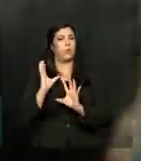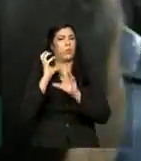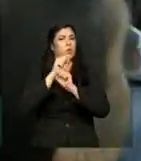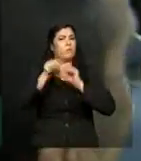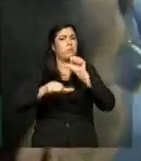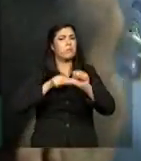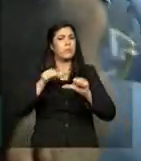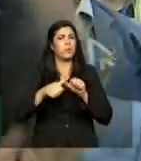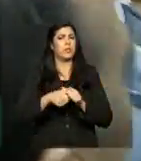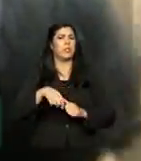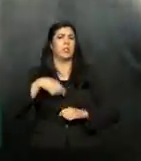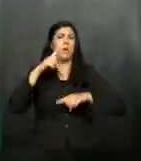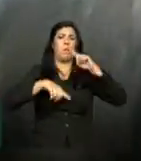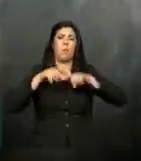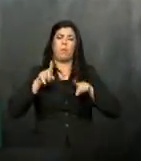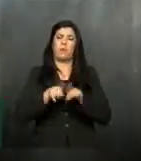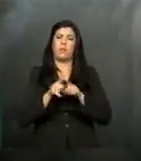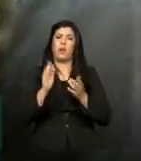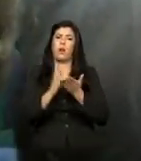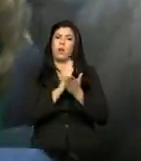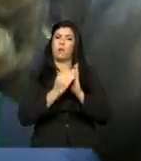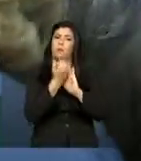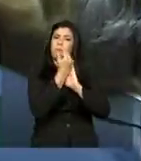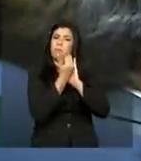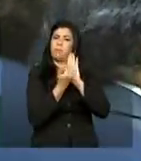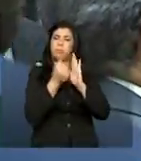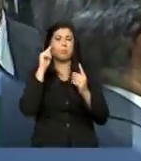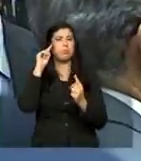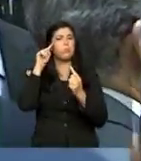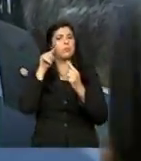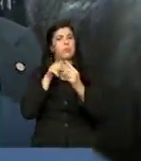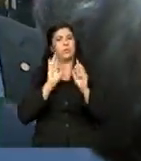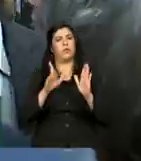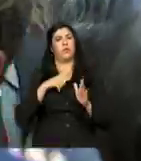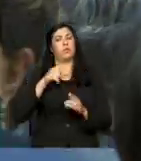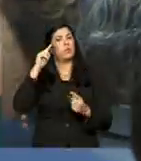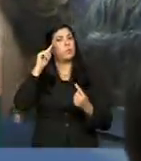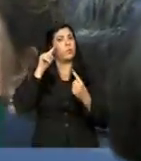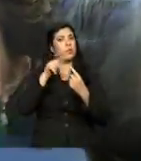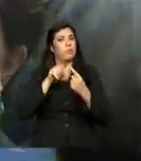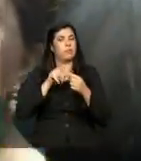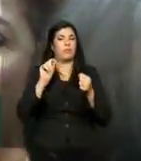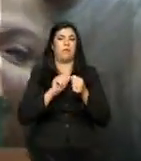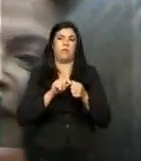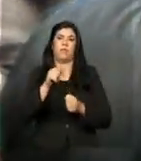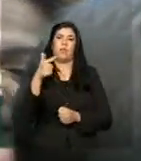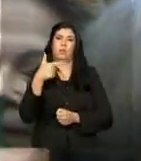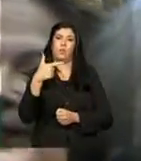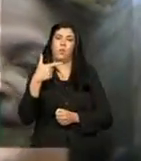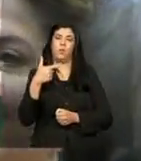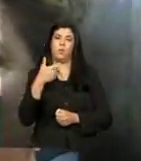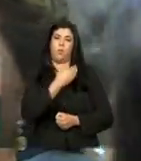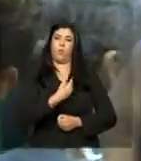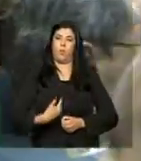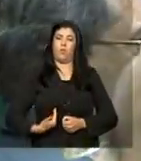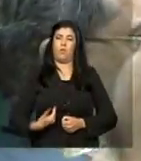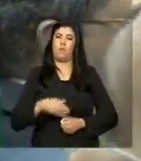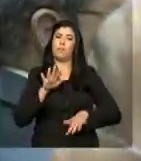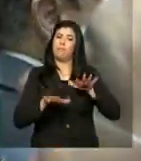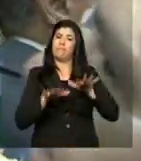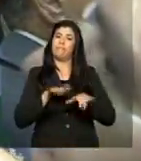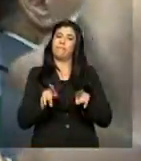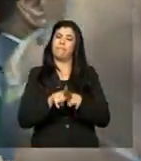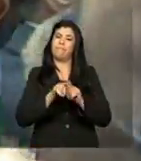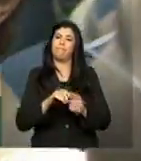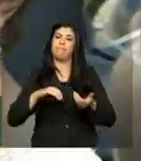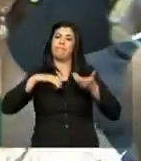né, muitas das metas, né, do que se pretende para o segundo mandato, depende aí do Congresso Nacional, né,